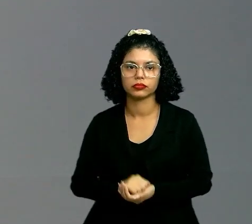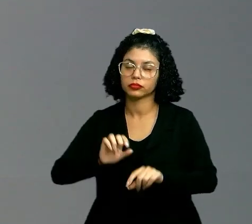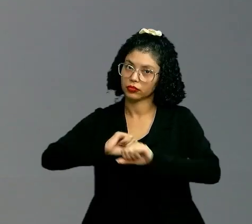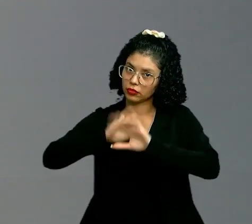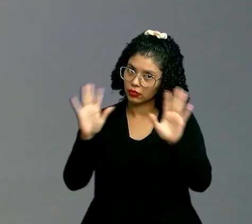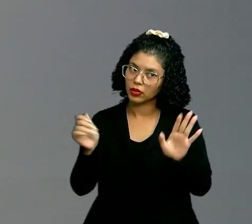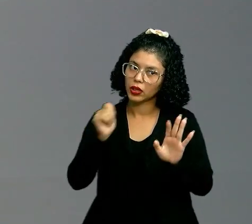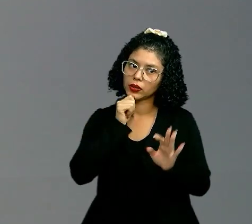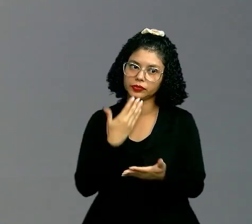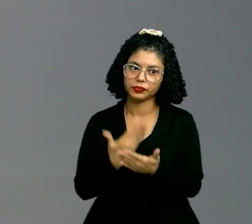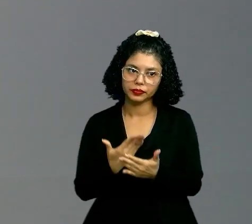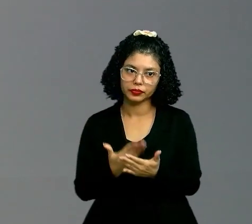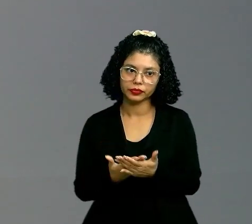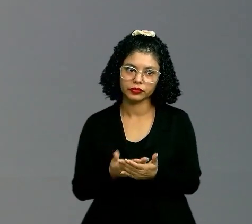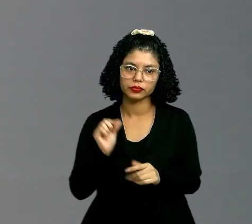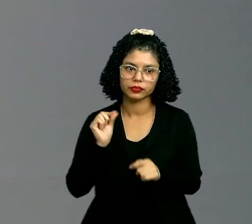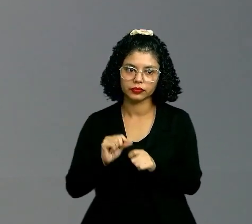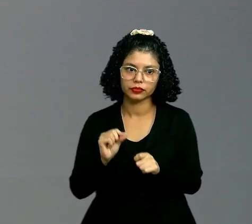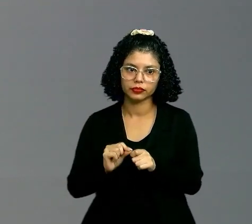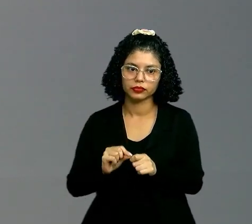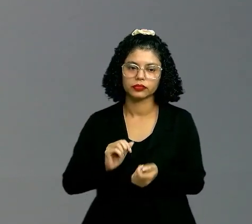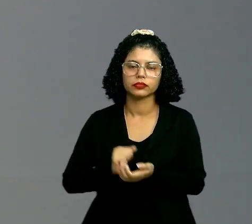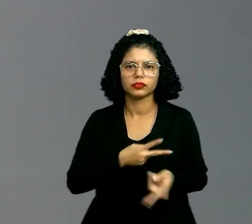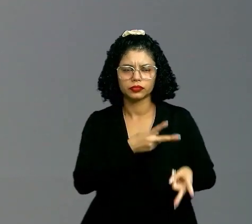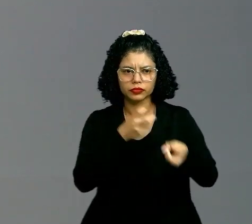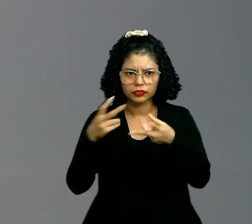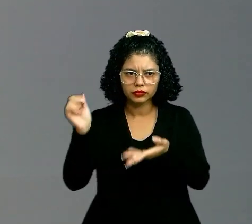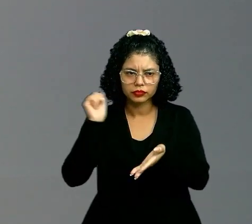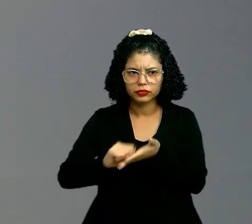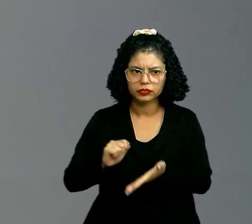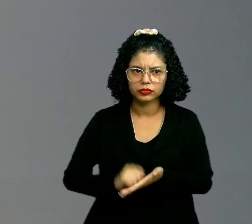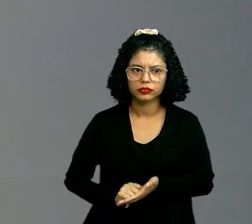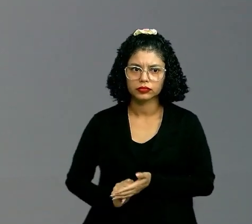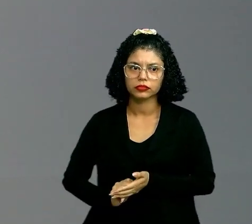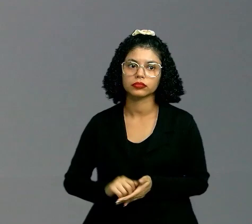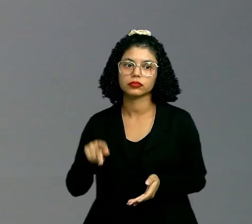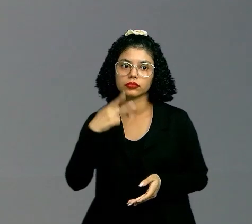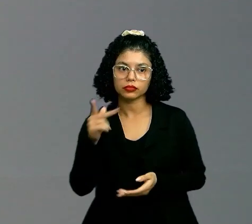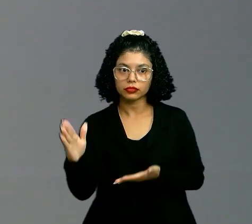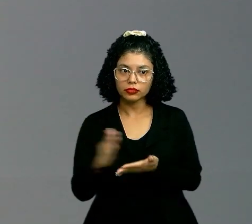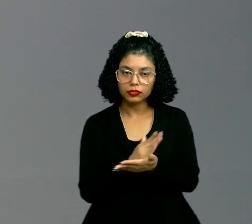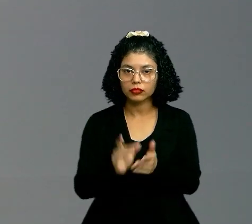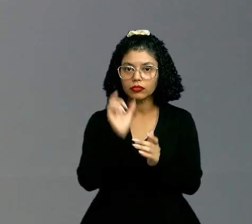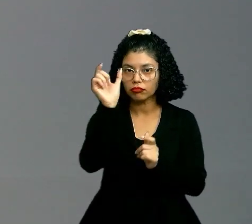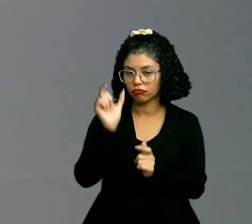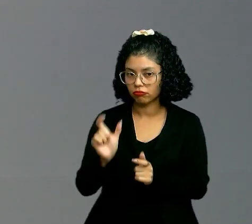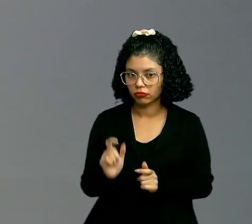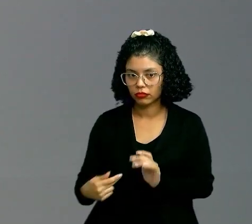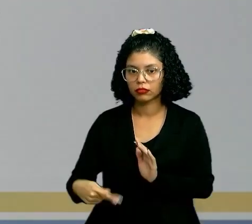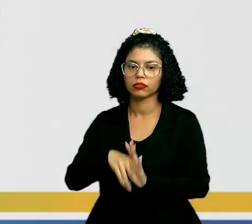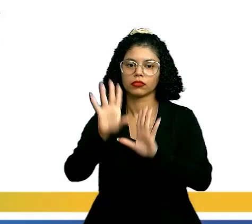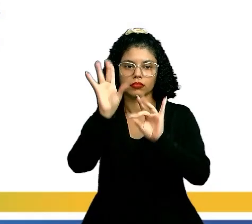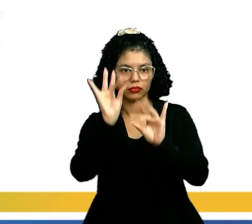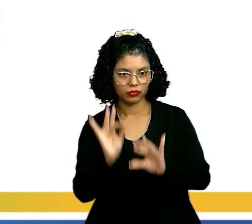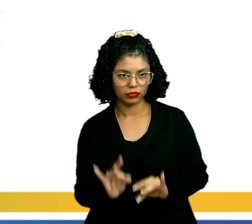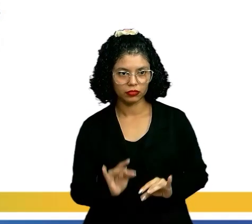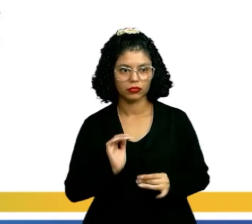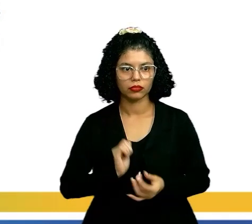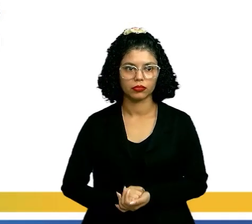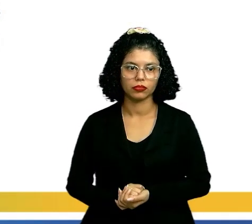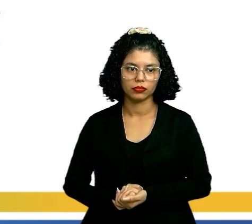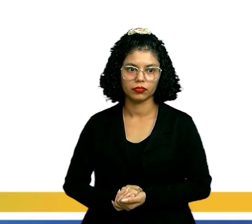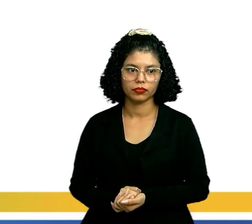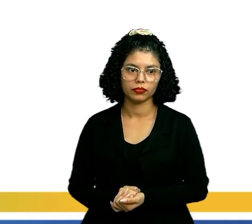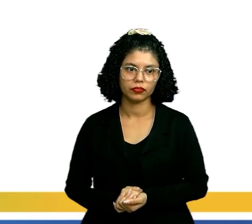Obviamente, você pode estudar e fazer suas observações, anotações a respeito de algumas particularidades de cada um desses